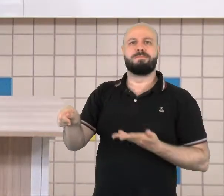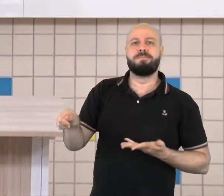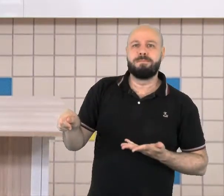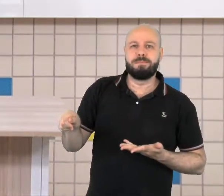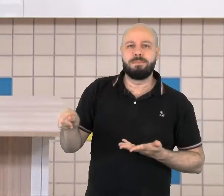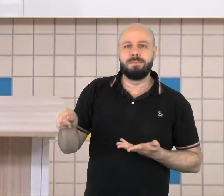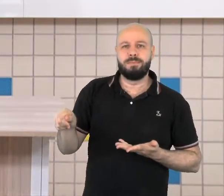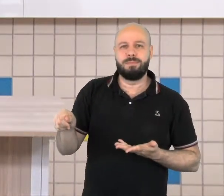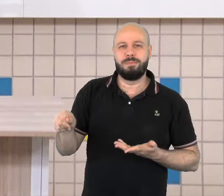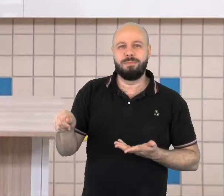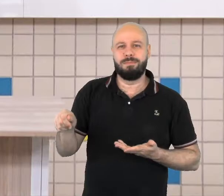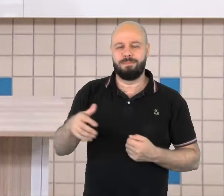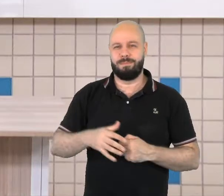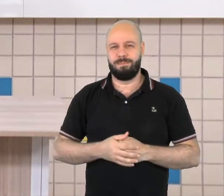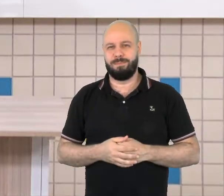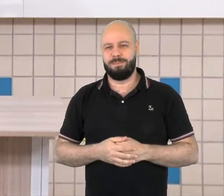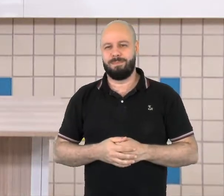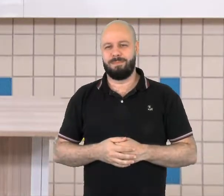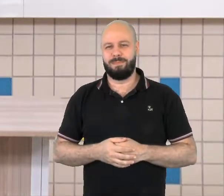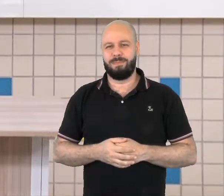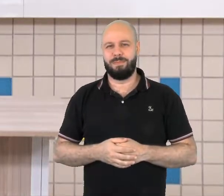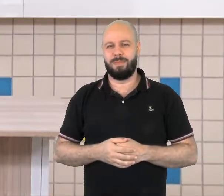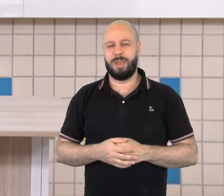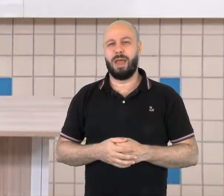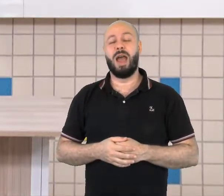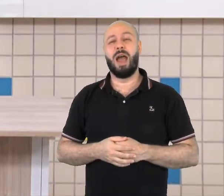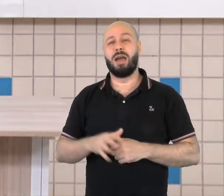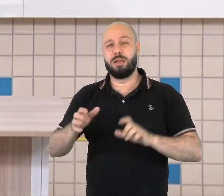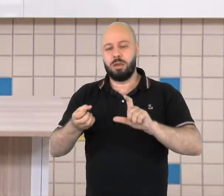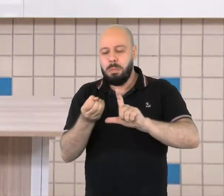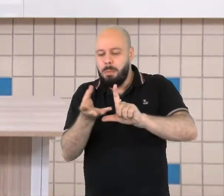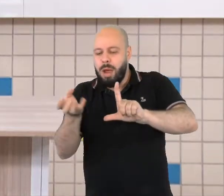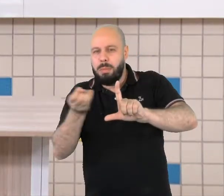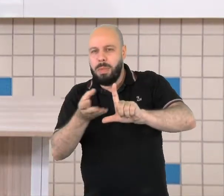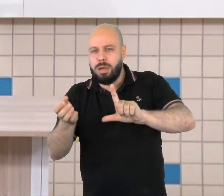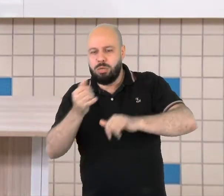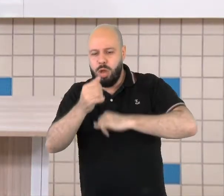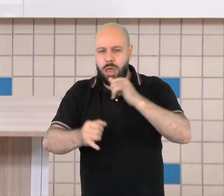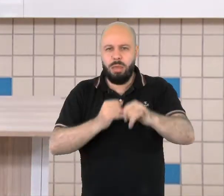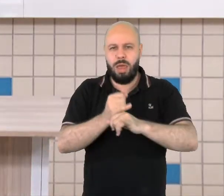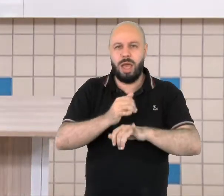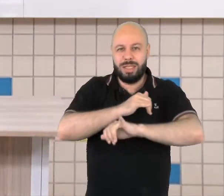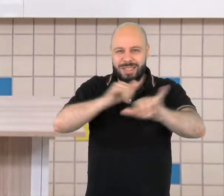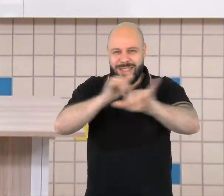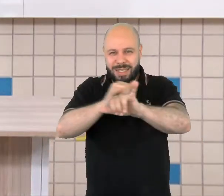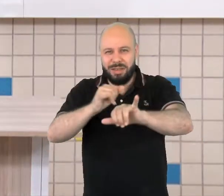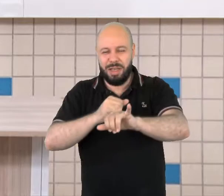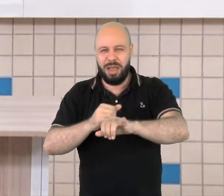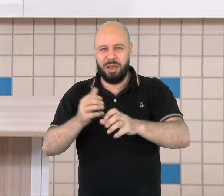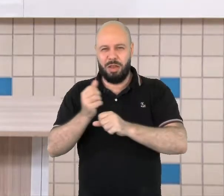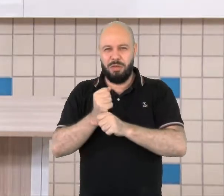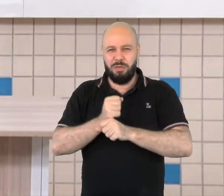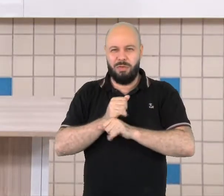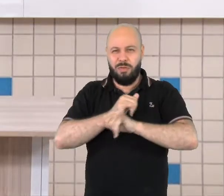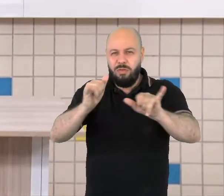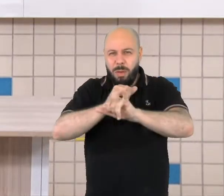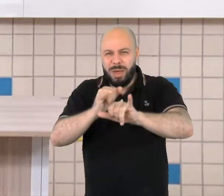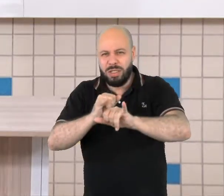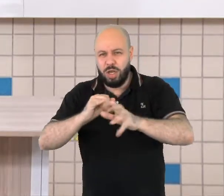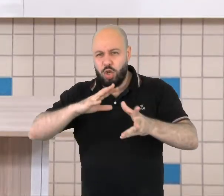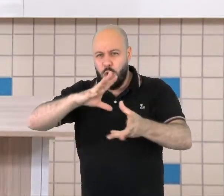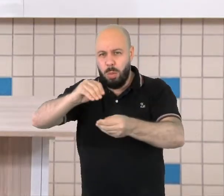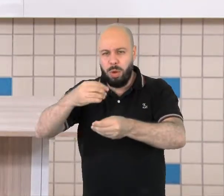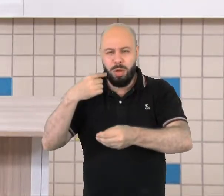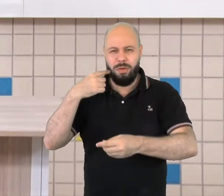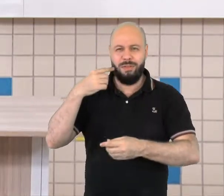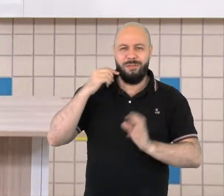tá? A nossa mídia, todas as vezes que vem trazer alguns dados sobre o mundo, pessoal, é muito